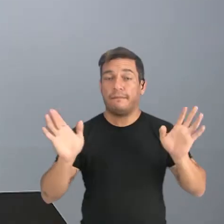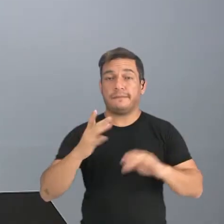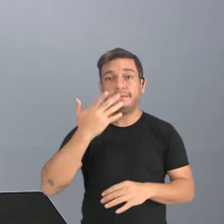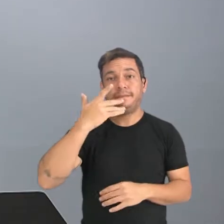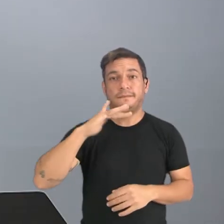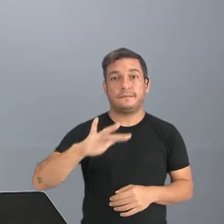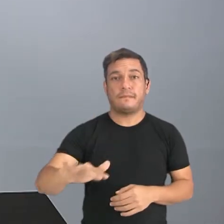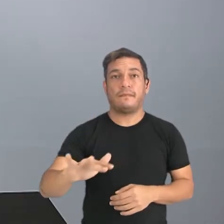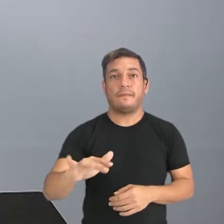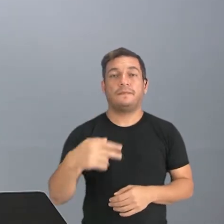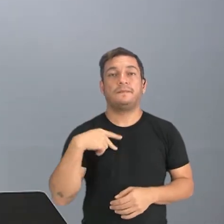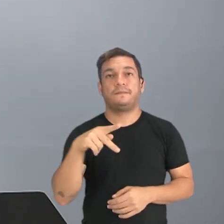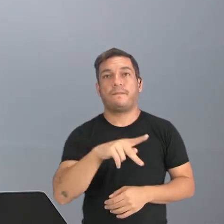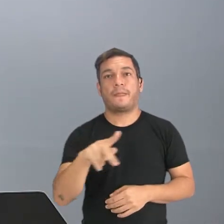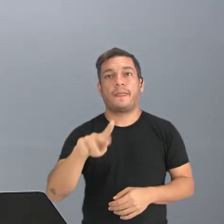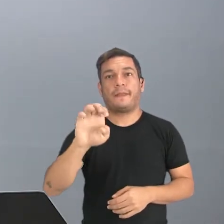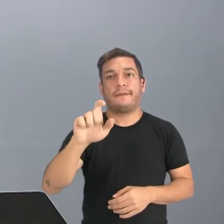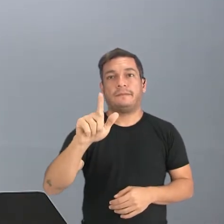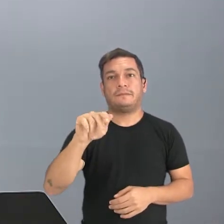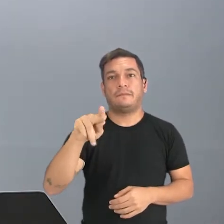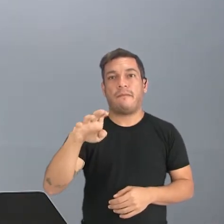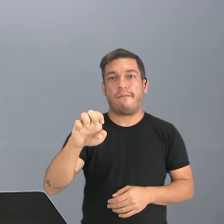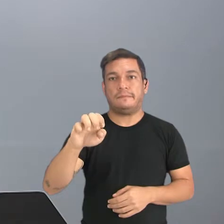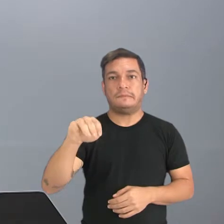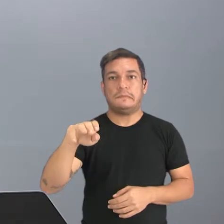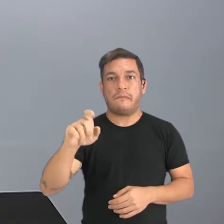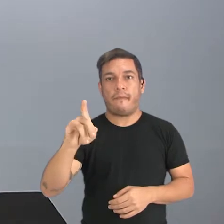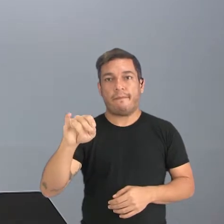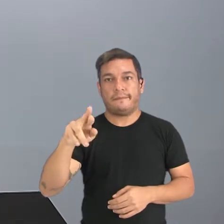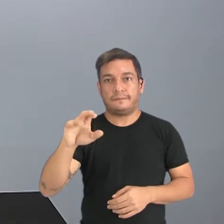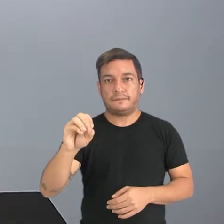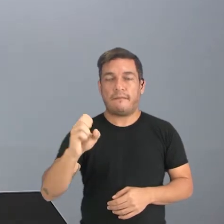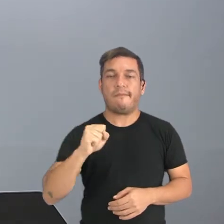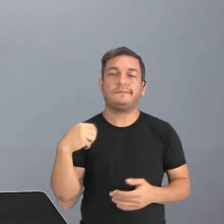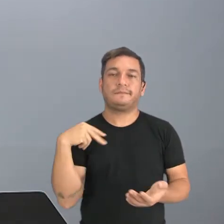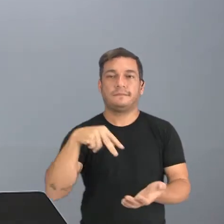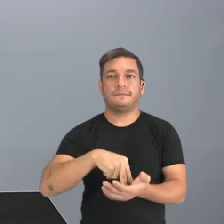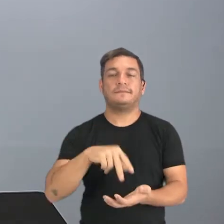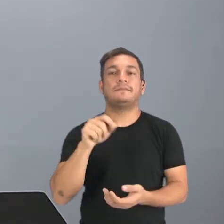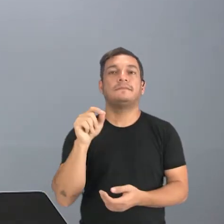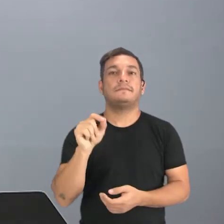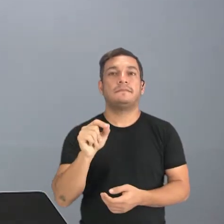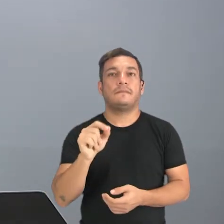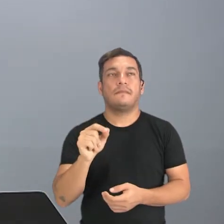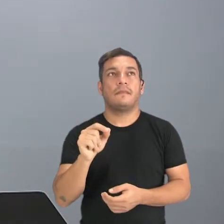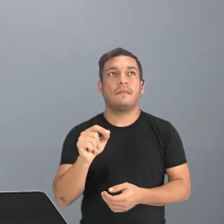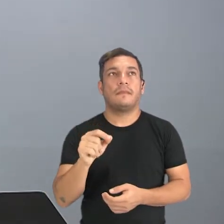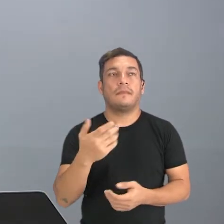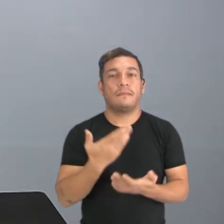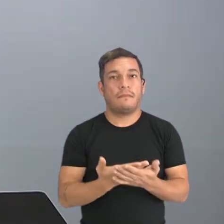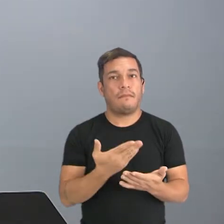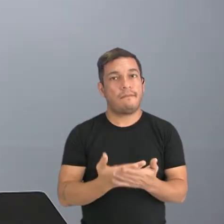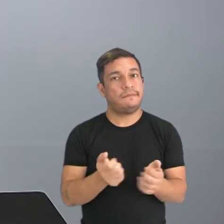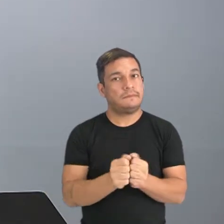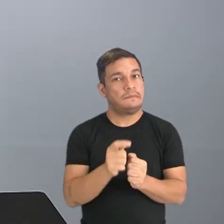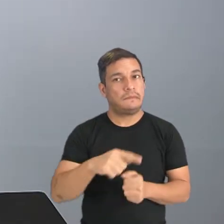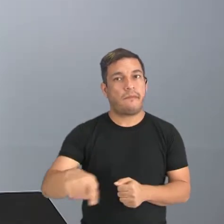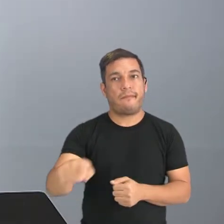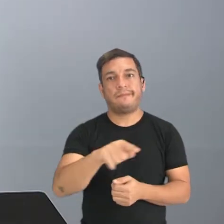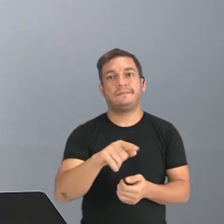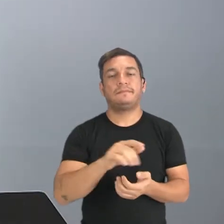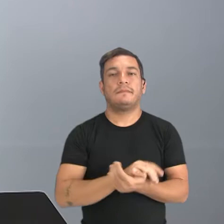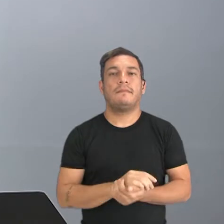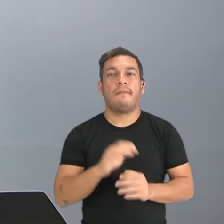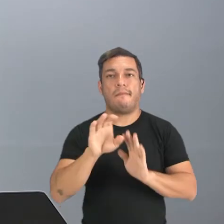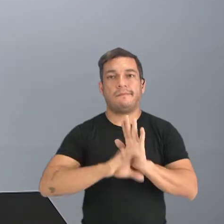Olá, crianças! Eu sou a professora Eliane Medeiros e estou aqui novamente para estudar com vocês